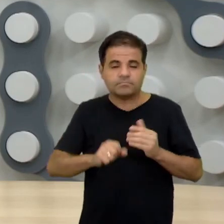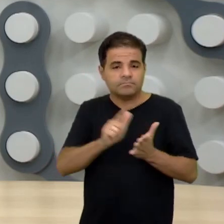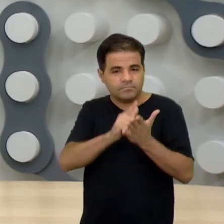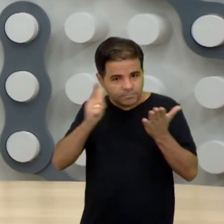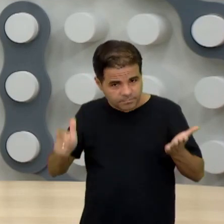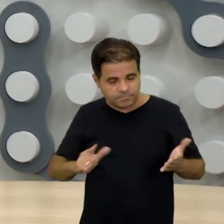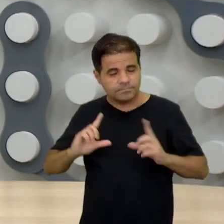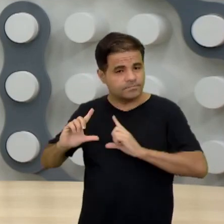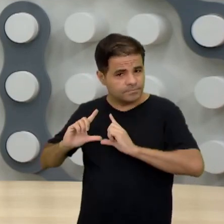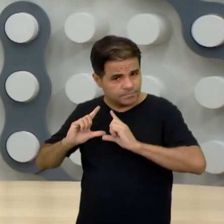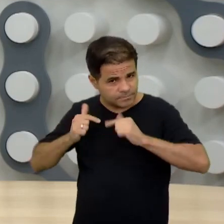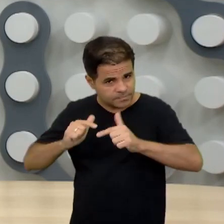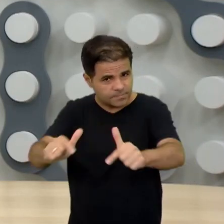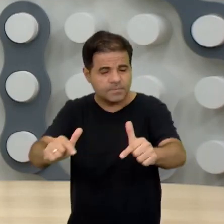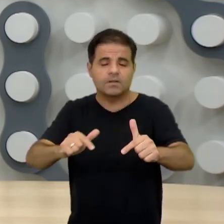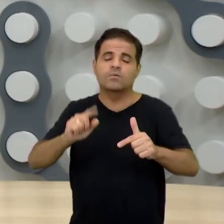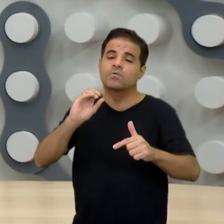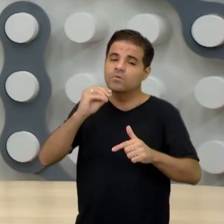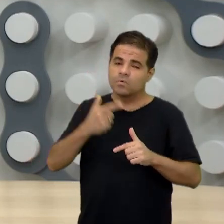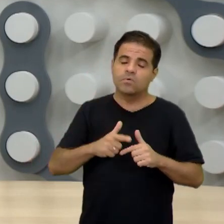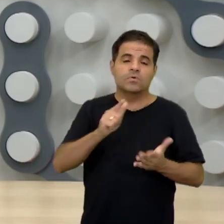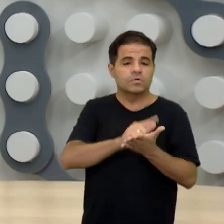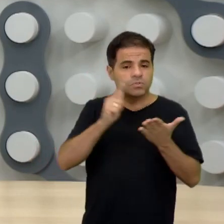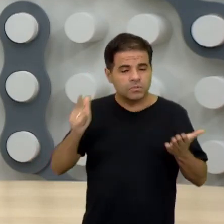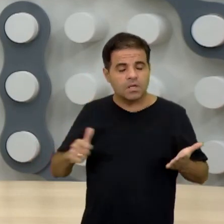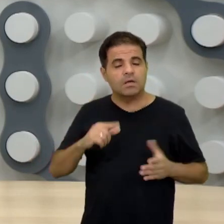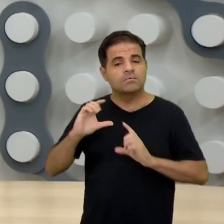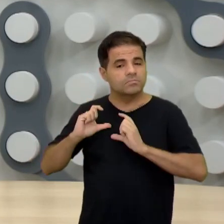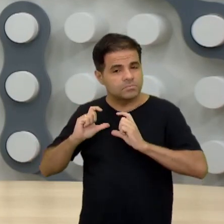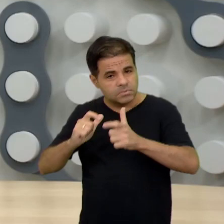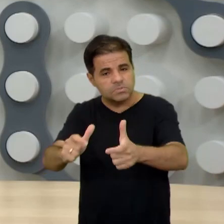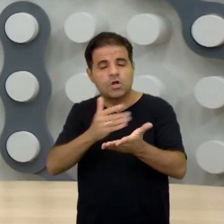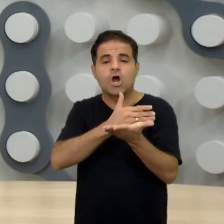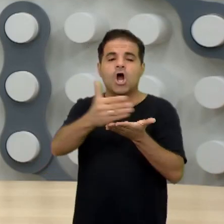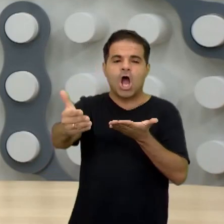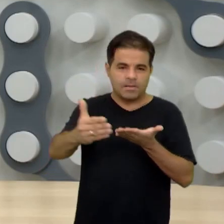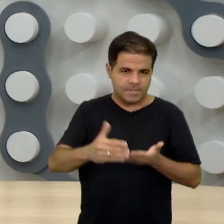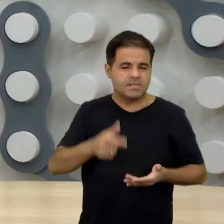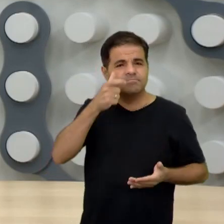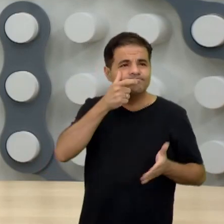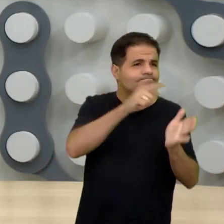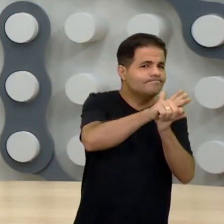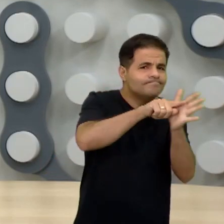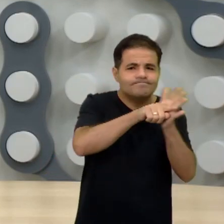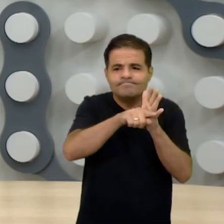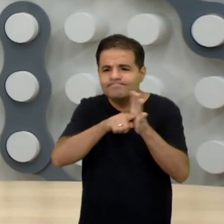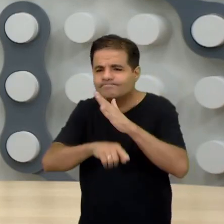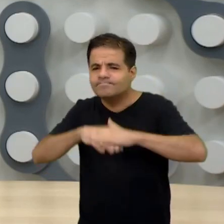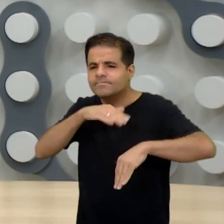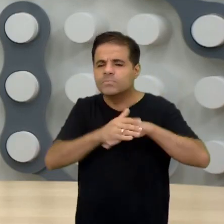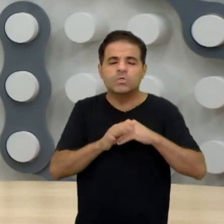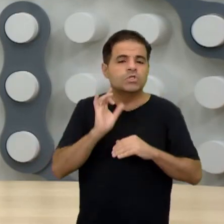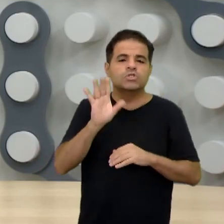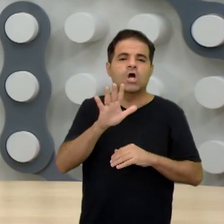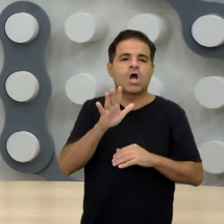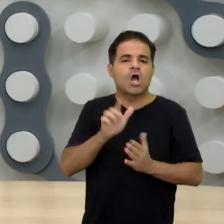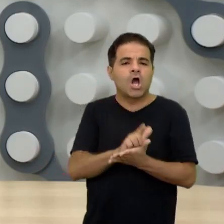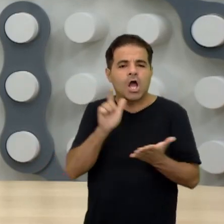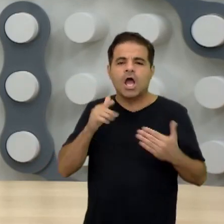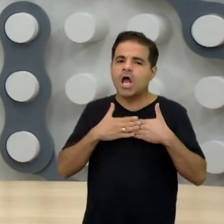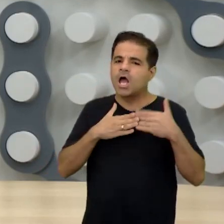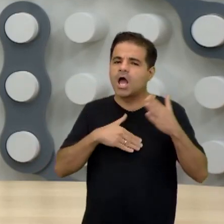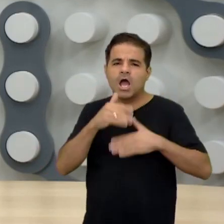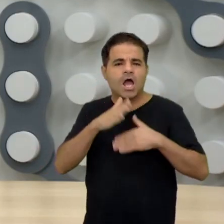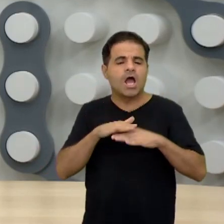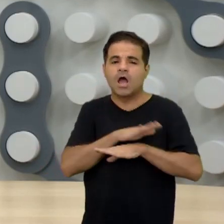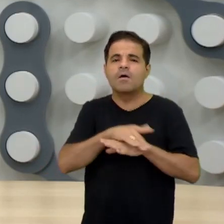tem na internet, ou de jornais comunitários e alternativos, começar a investigar as seções, não ficar só na página inicial,